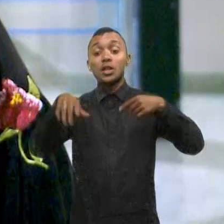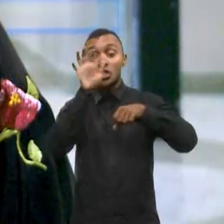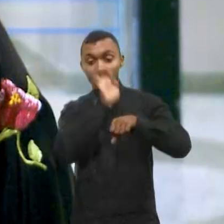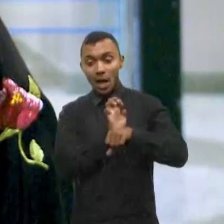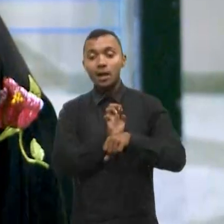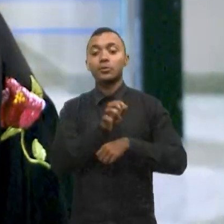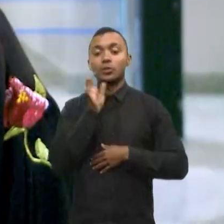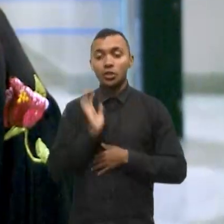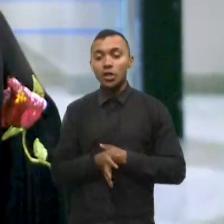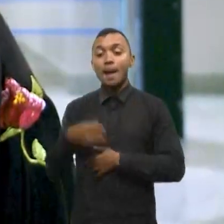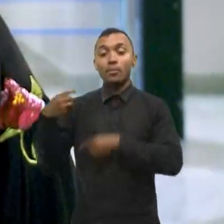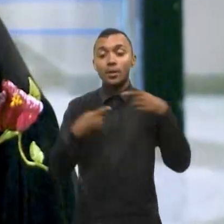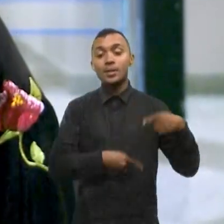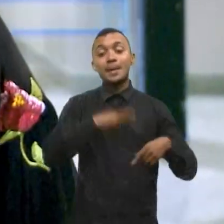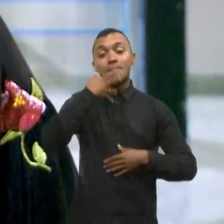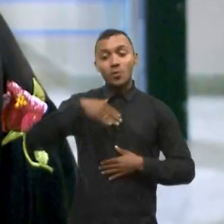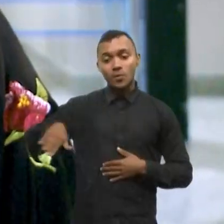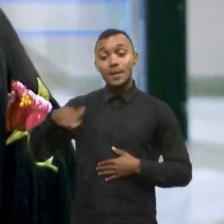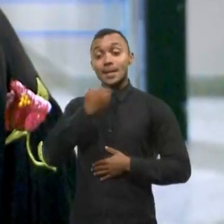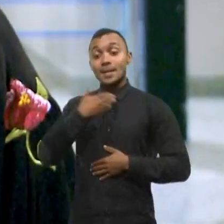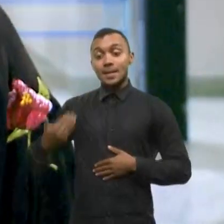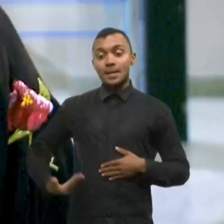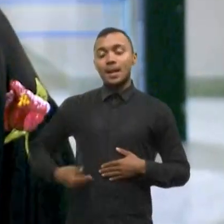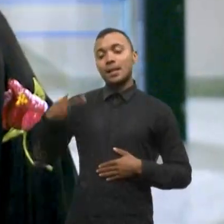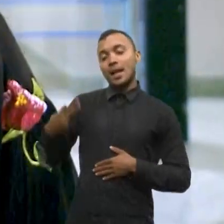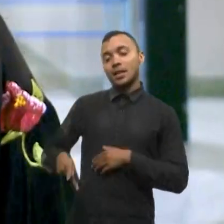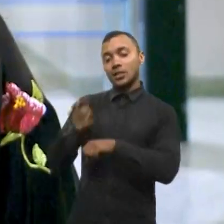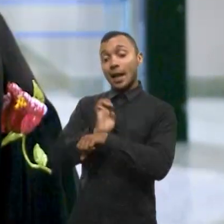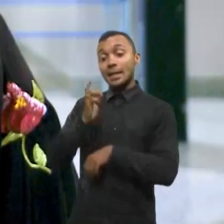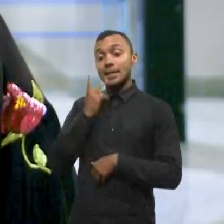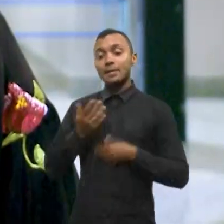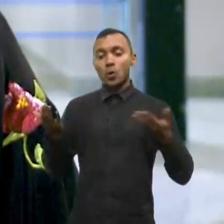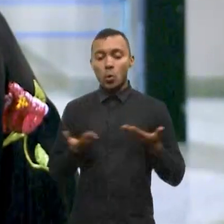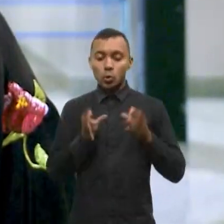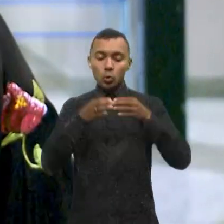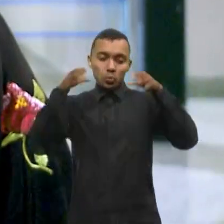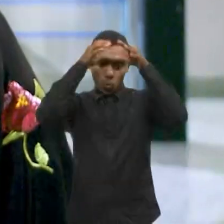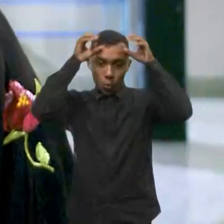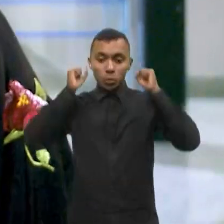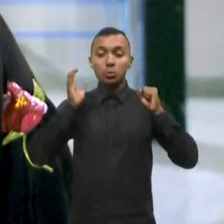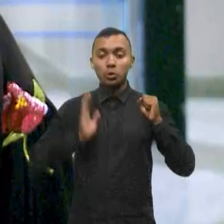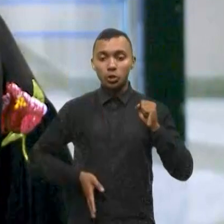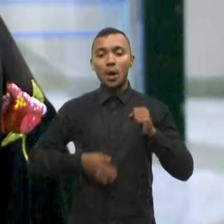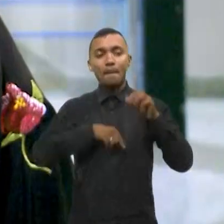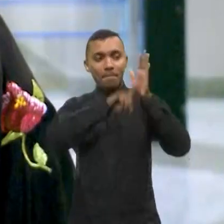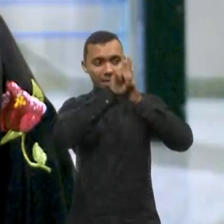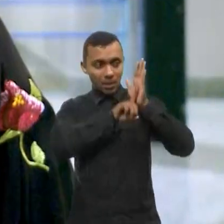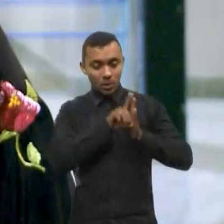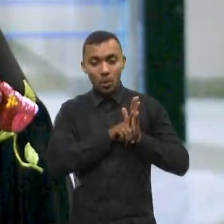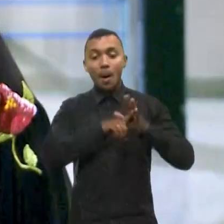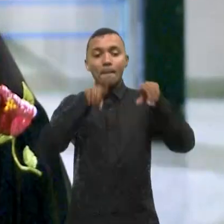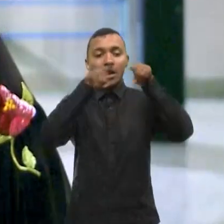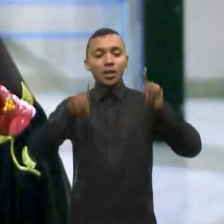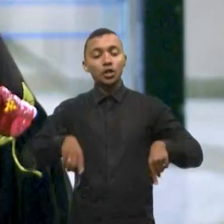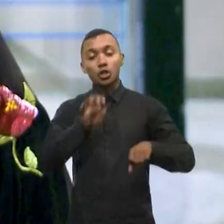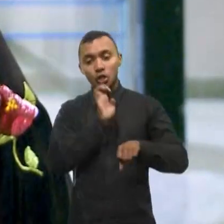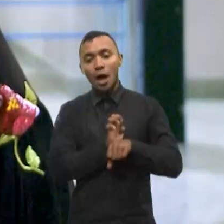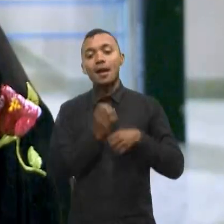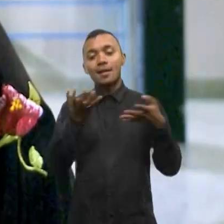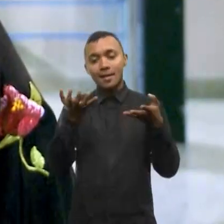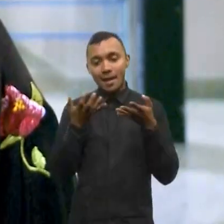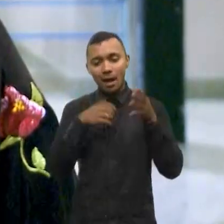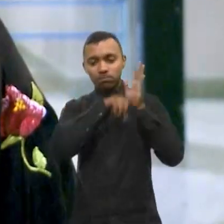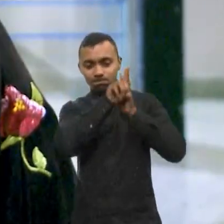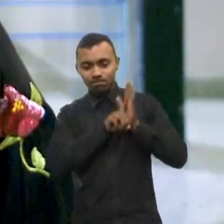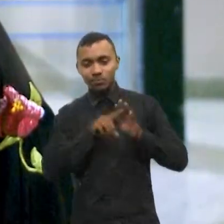política pública da criança e do adolescente no estado do Ceará. Então hoje o Conselho está na atualização do plano estadual de enfrentamento à violência sexual